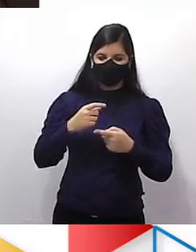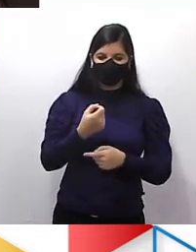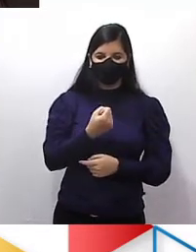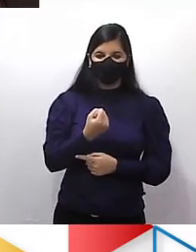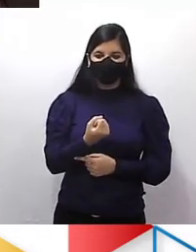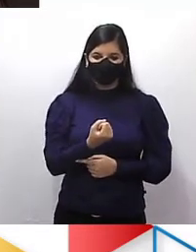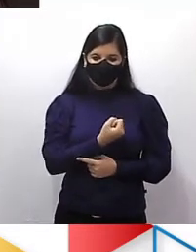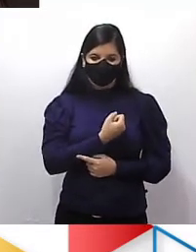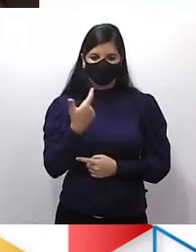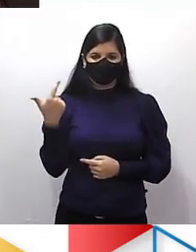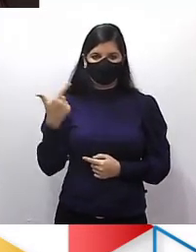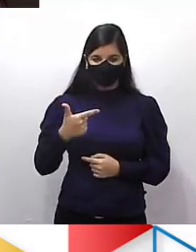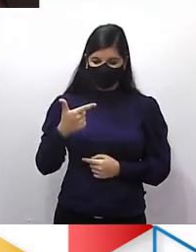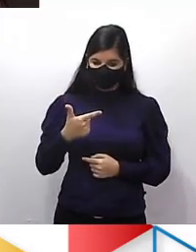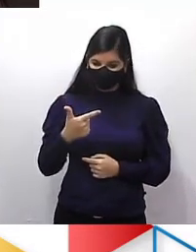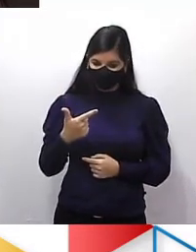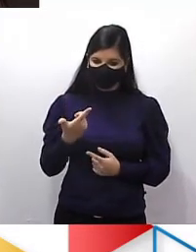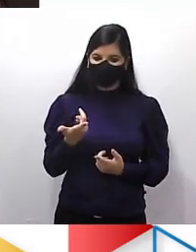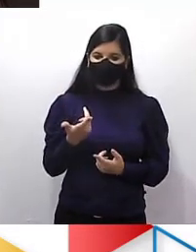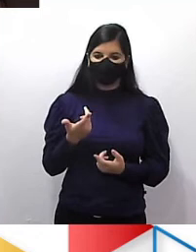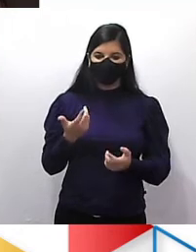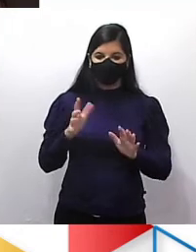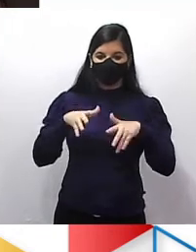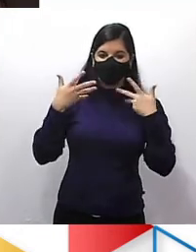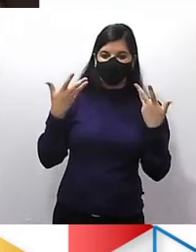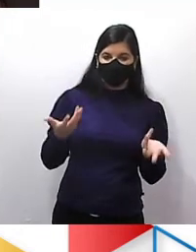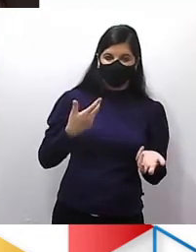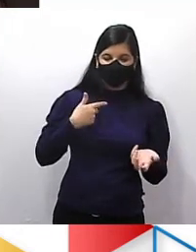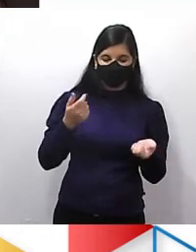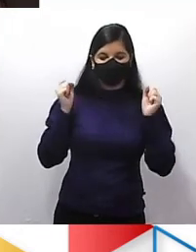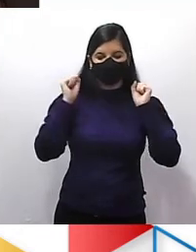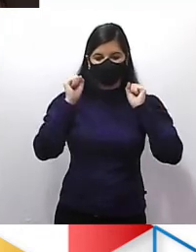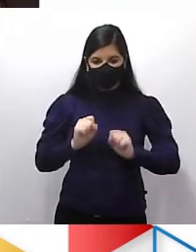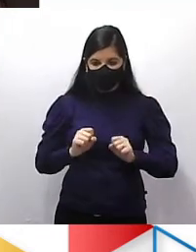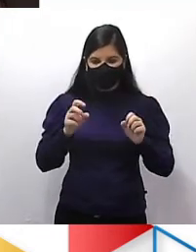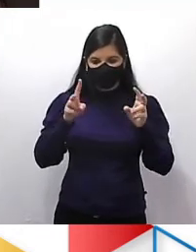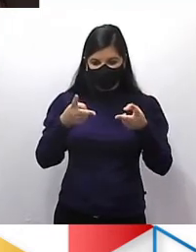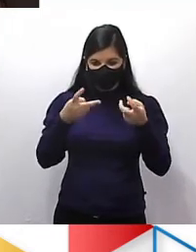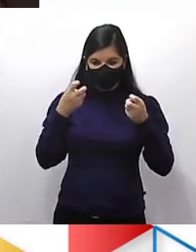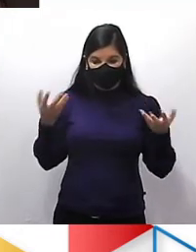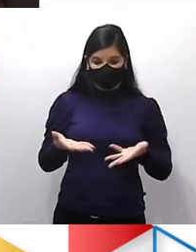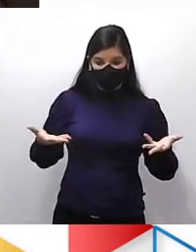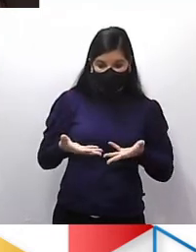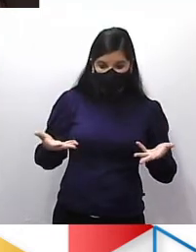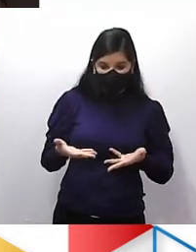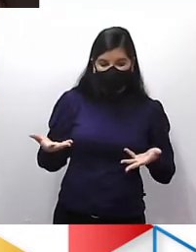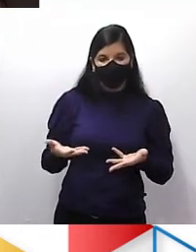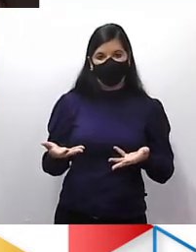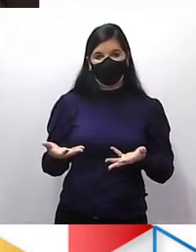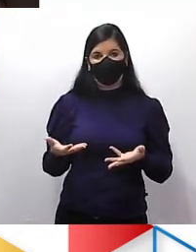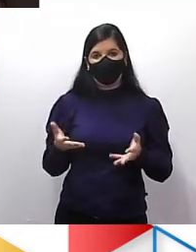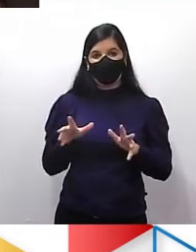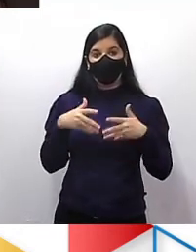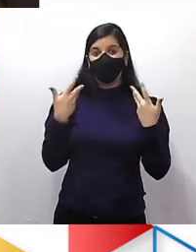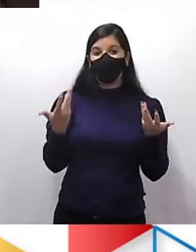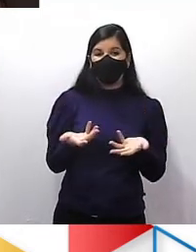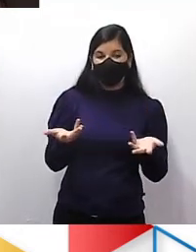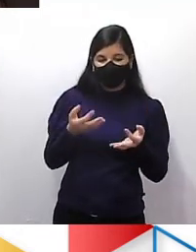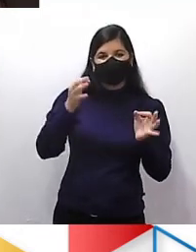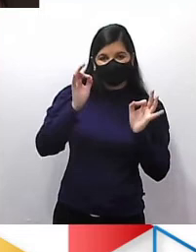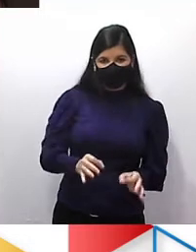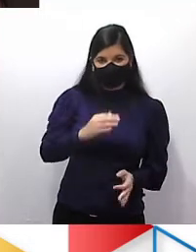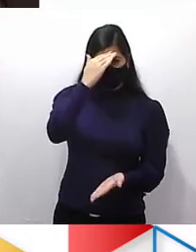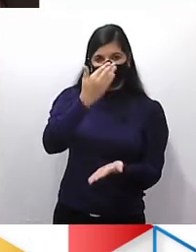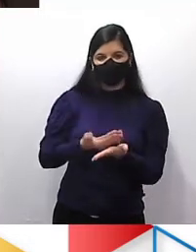two, número 2, when we can see now that something is sure to happen in the future. Quando a gente tem a certeza